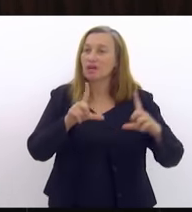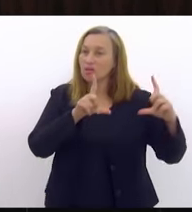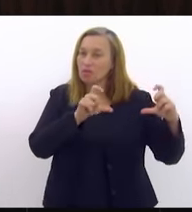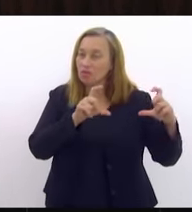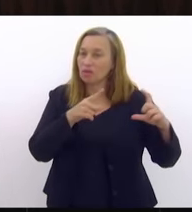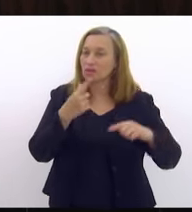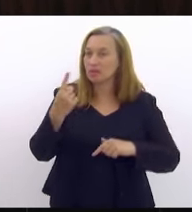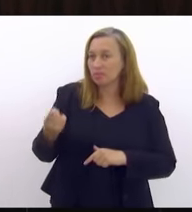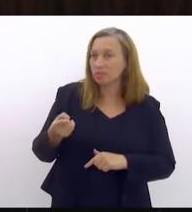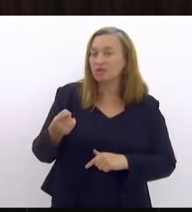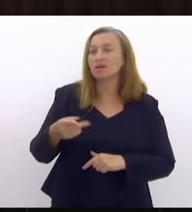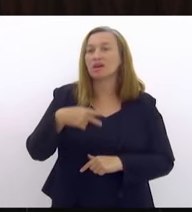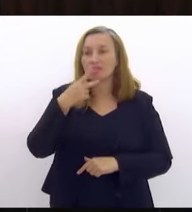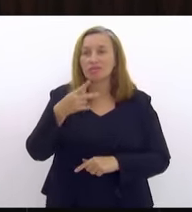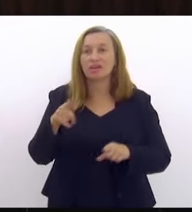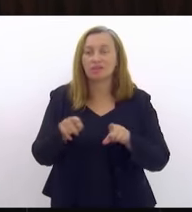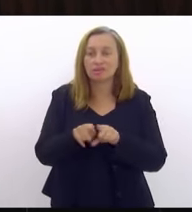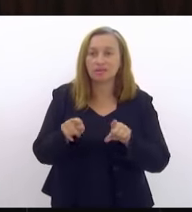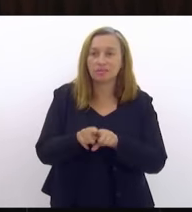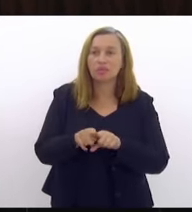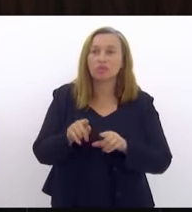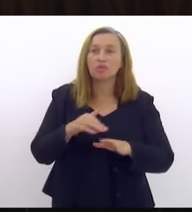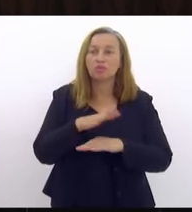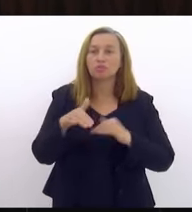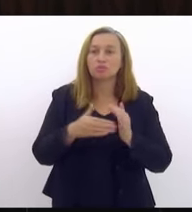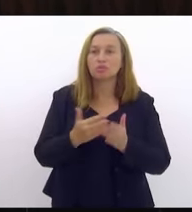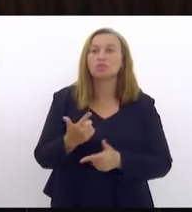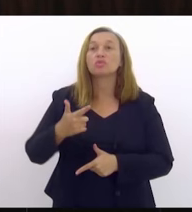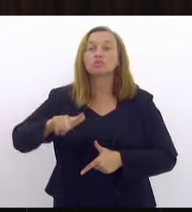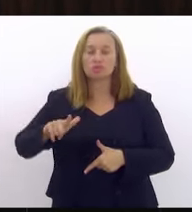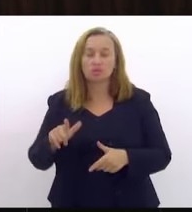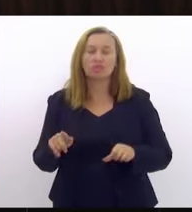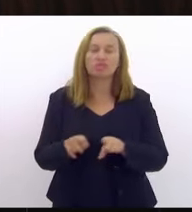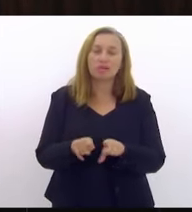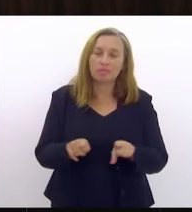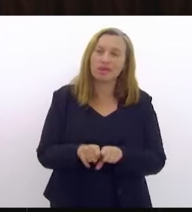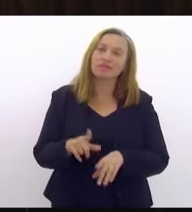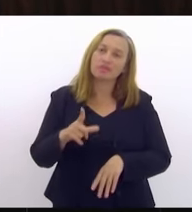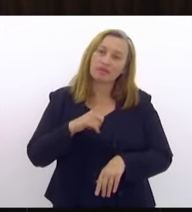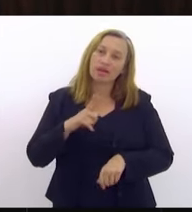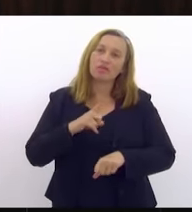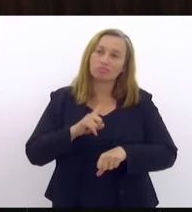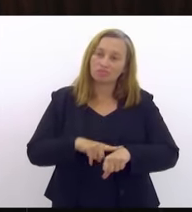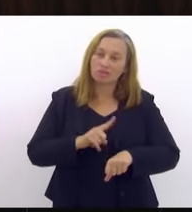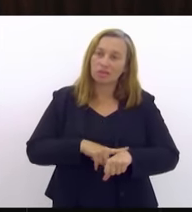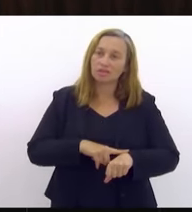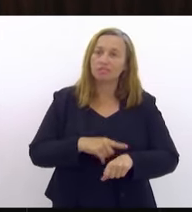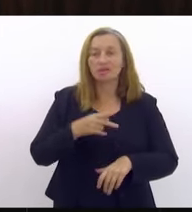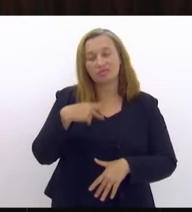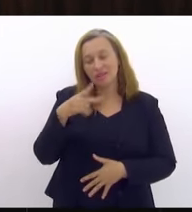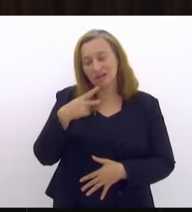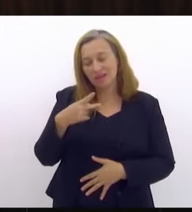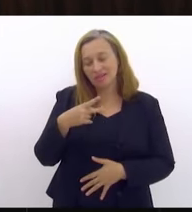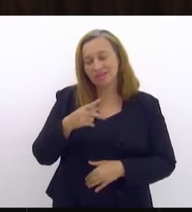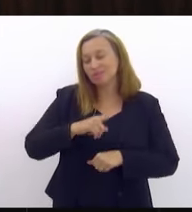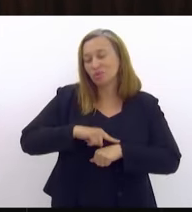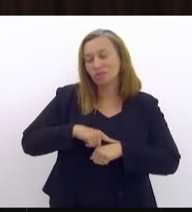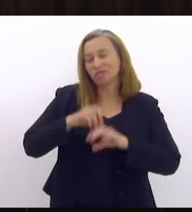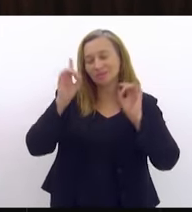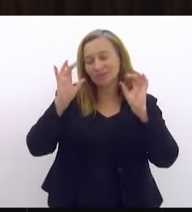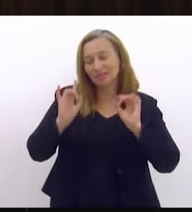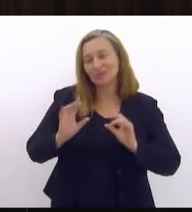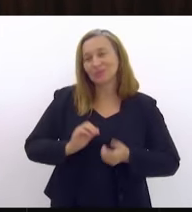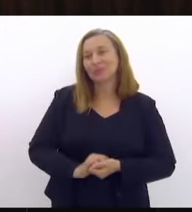a senhora tem direito à fala também, como todos os demais também terão um tempo para poder, né, expor esse momento tão